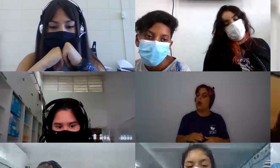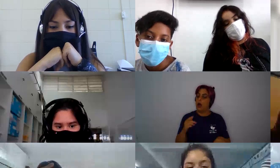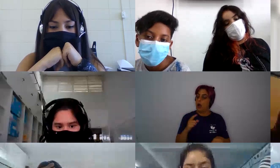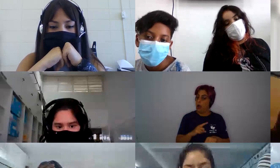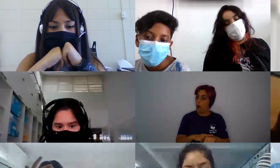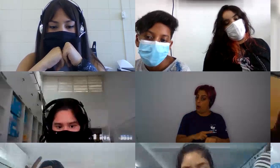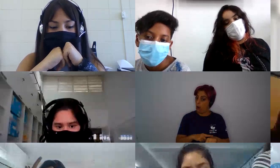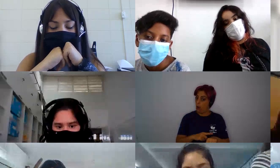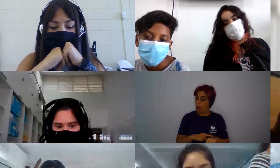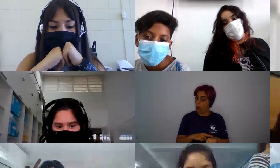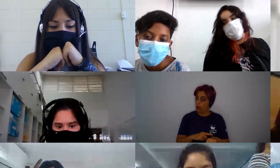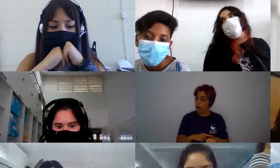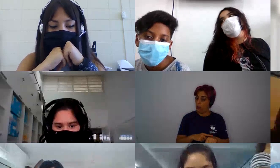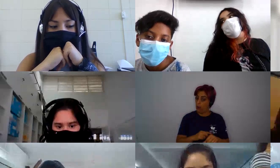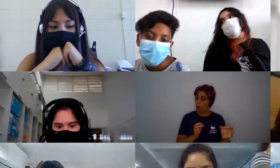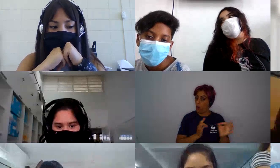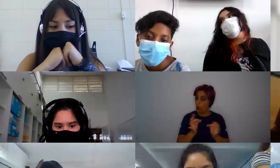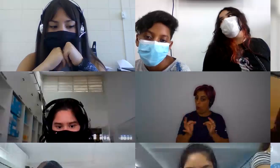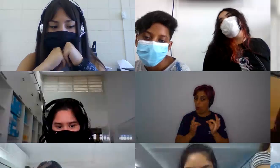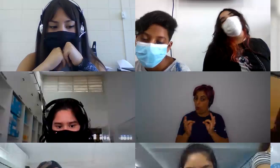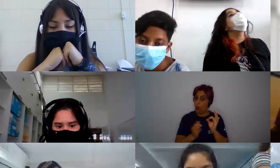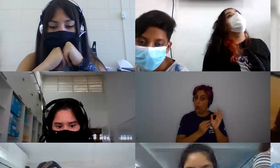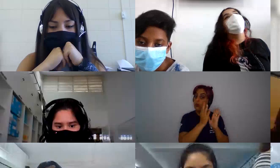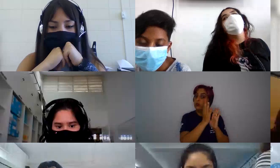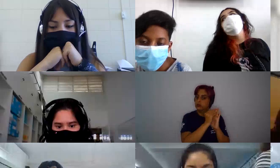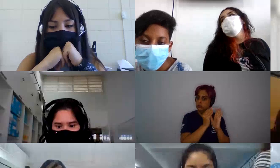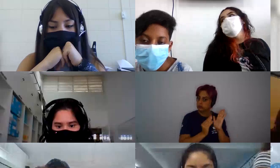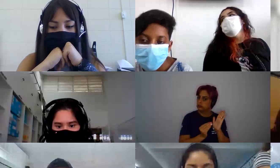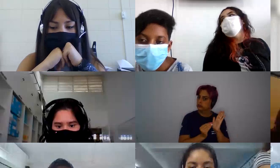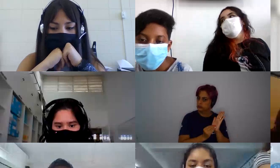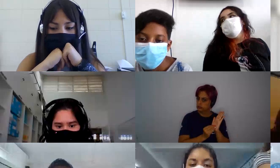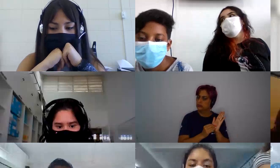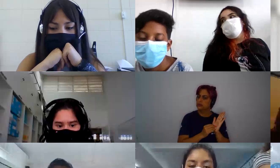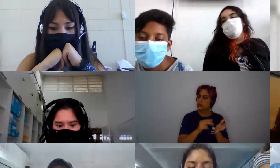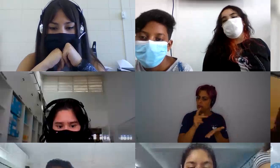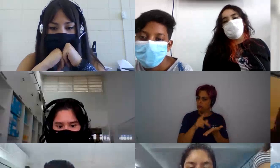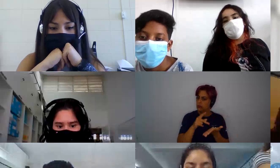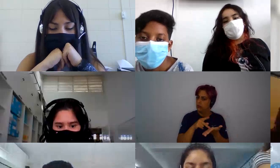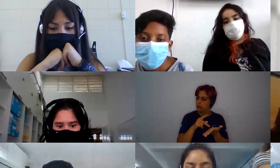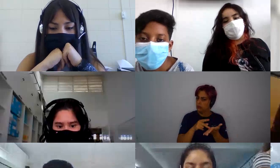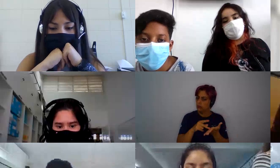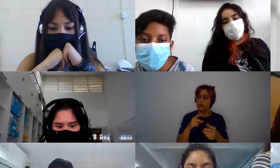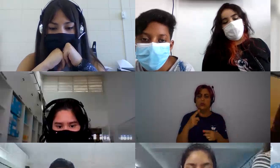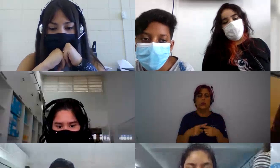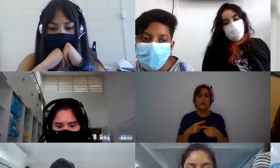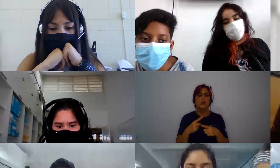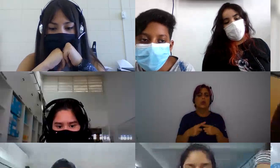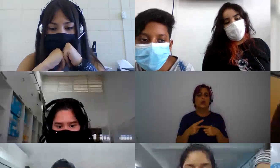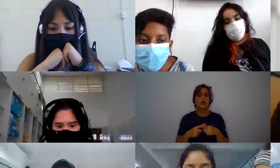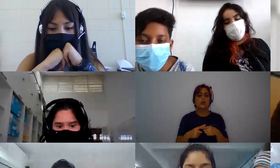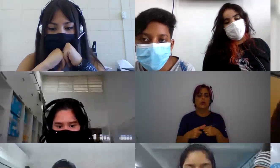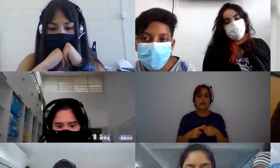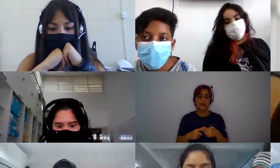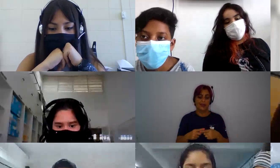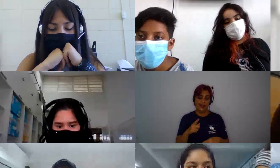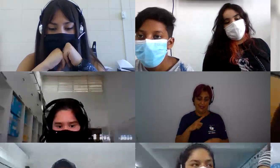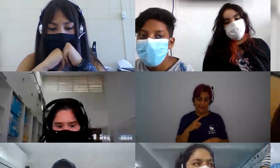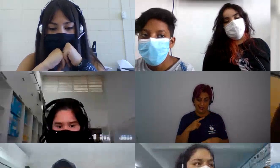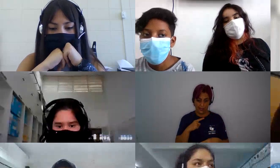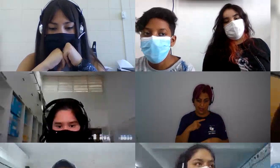essas coisas com conteúdo um pouquinho mais honesto para essa meninada. Porque eles vão achar um monte de fake news,